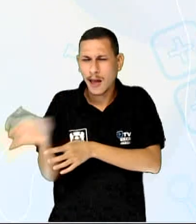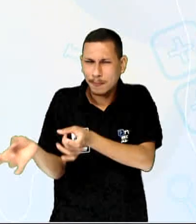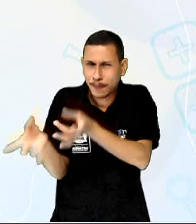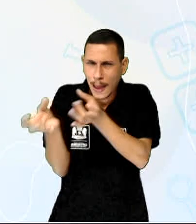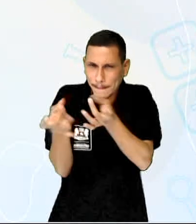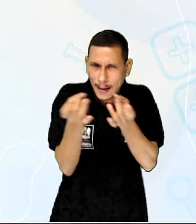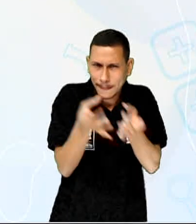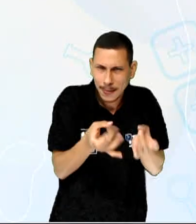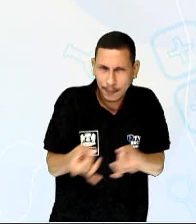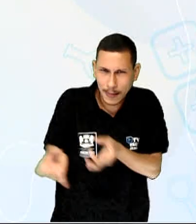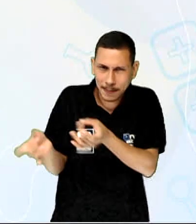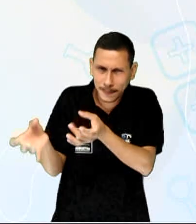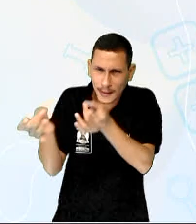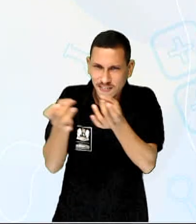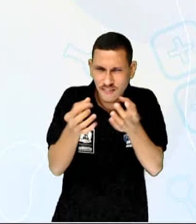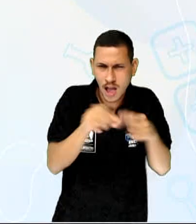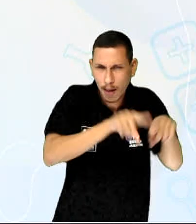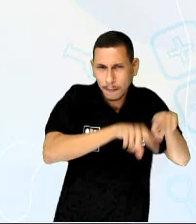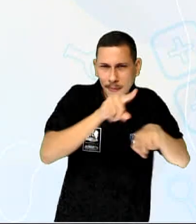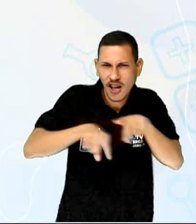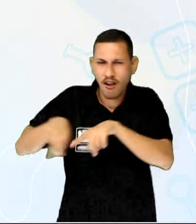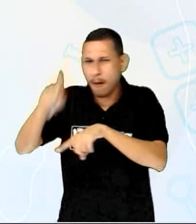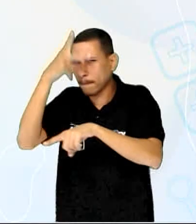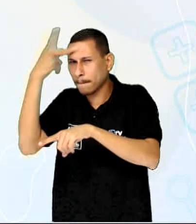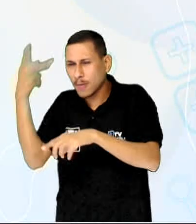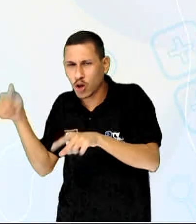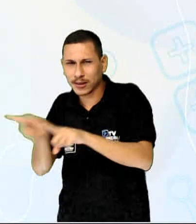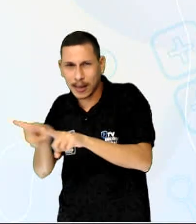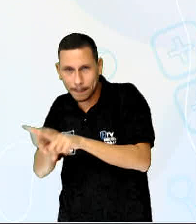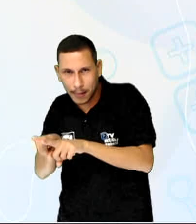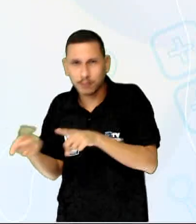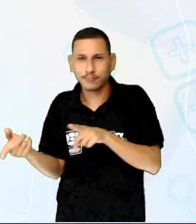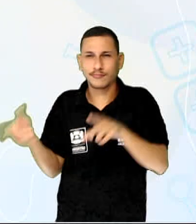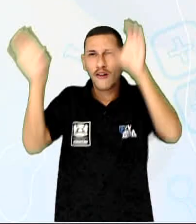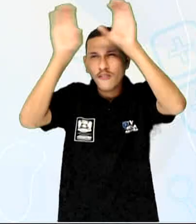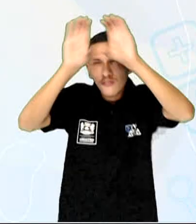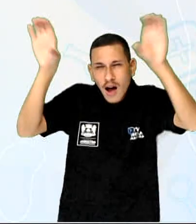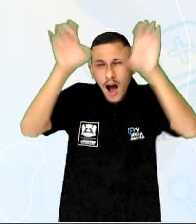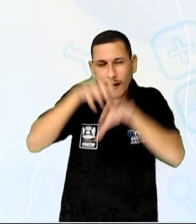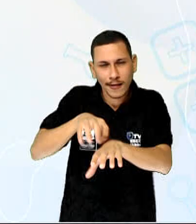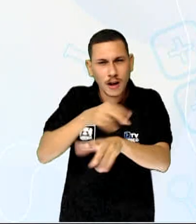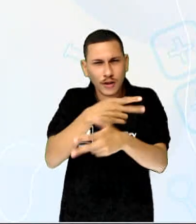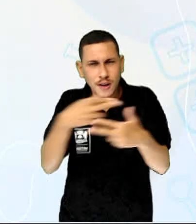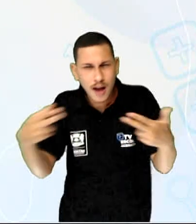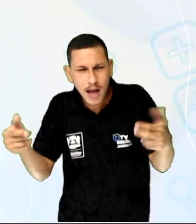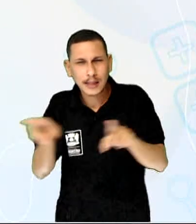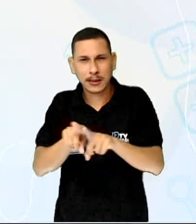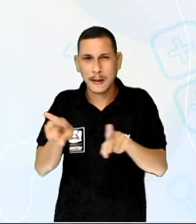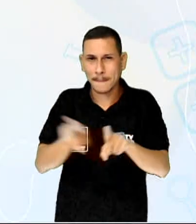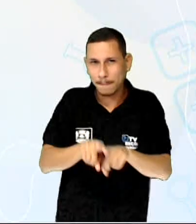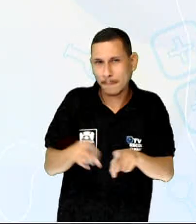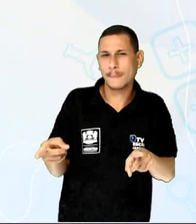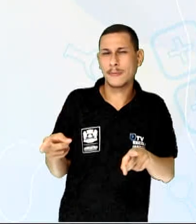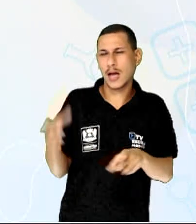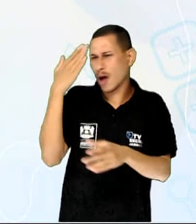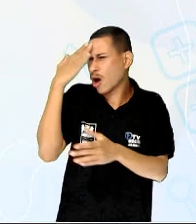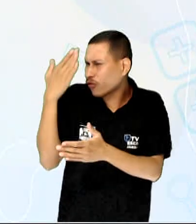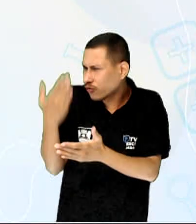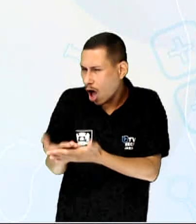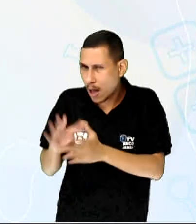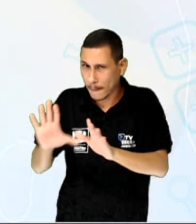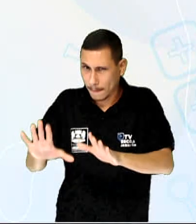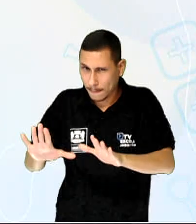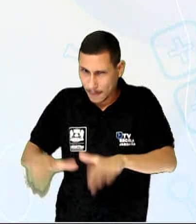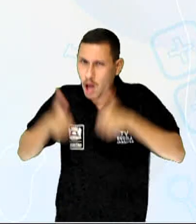comerciais, transportando cargas e pessoas. O transporte aéreo também é um dos mais confiáveis e